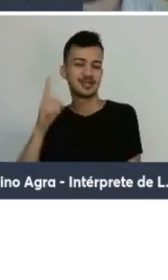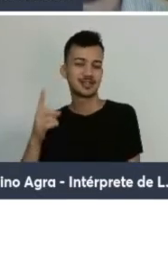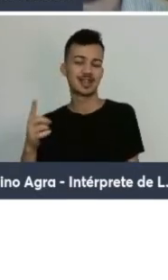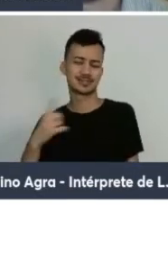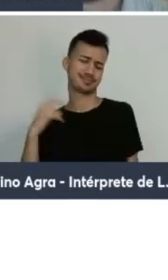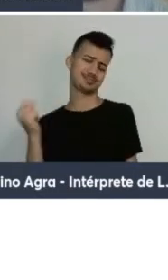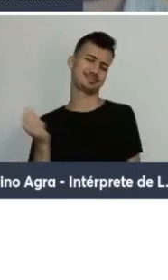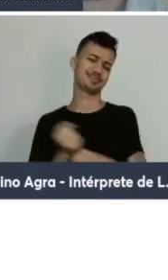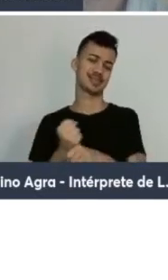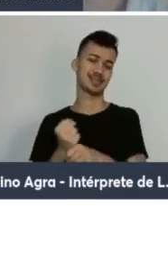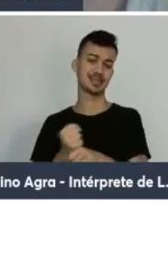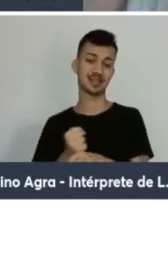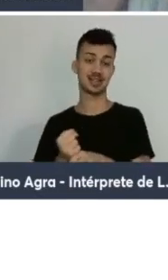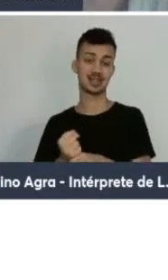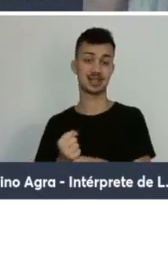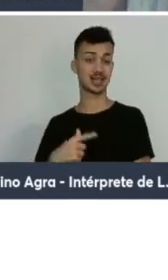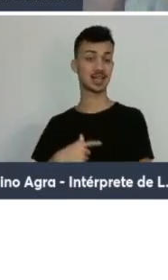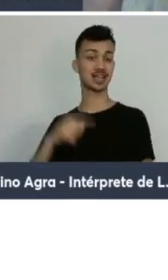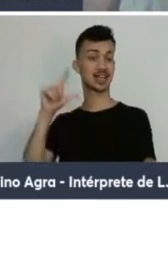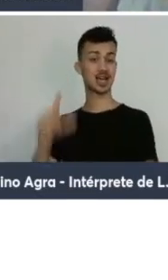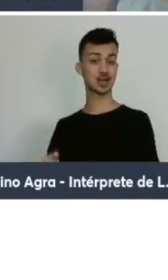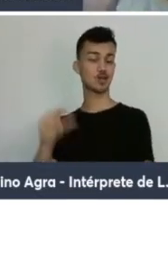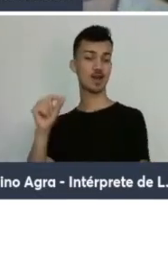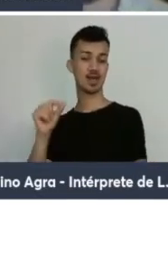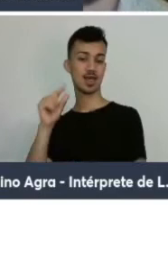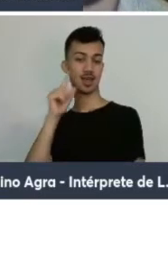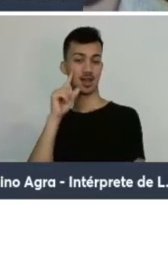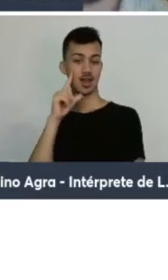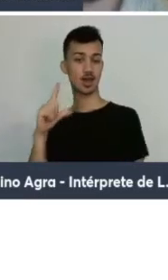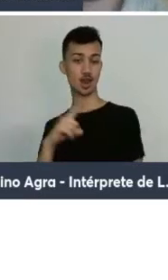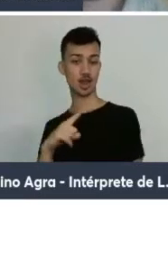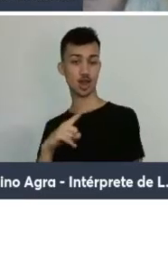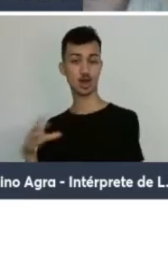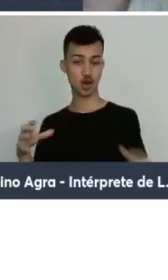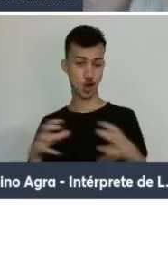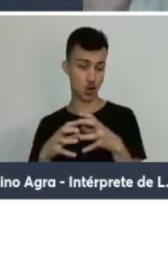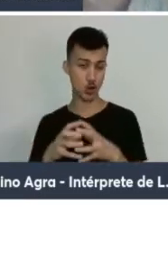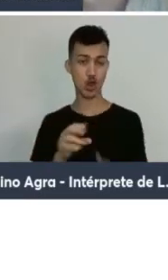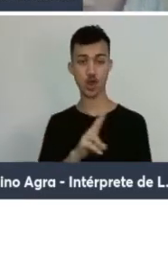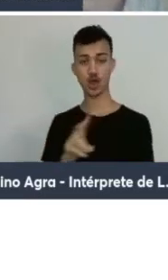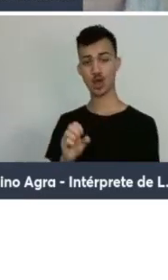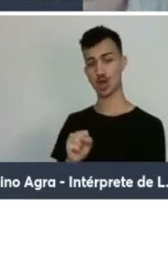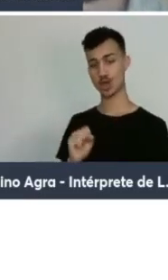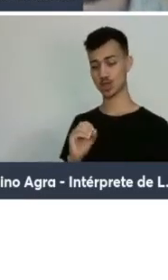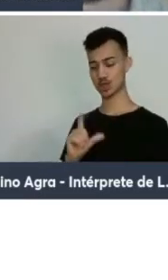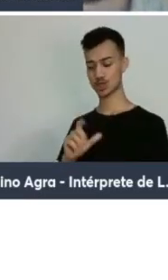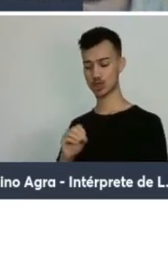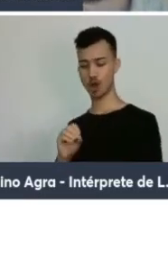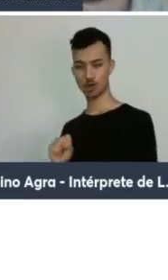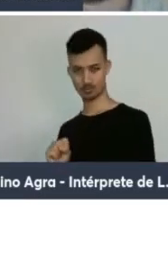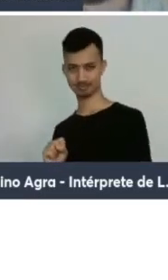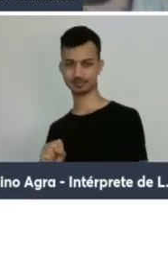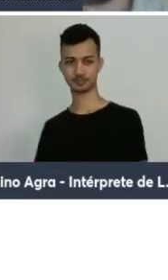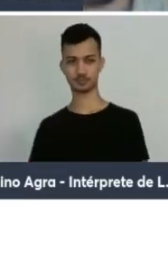mas eu escolhi o Somos, o grupo Somos, que era um que eu estava participando,